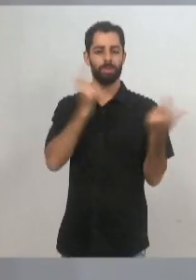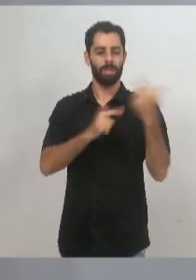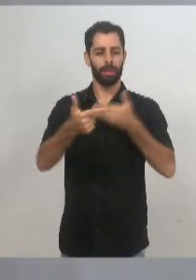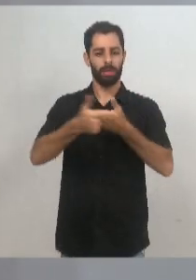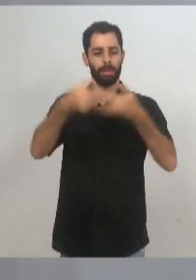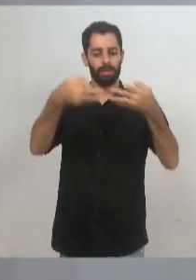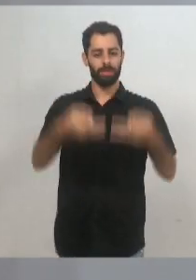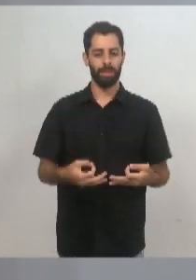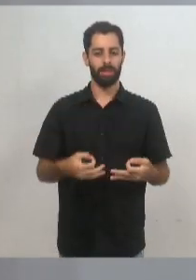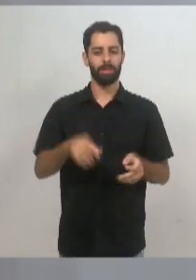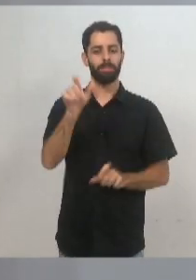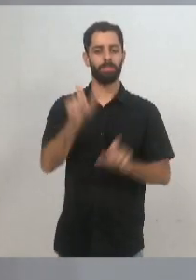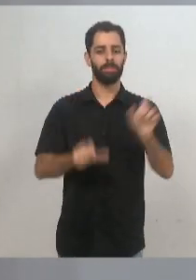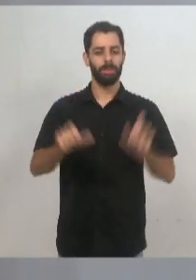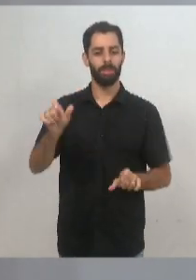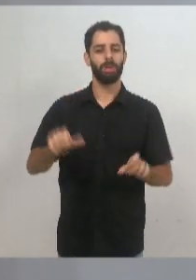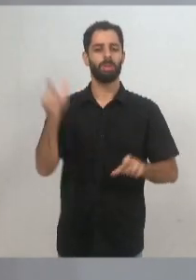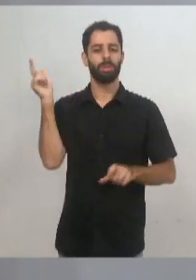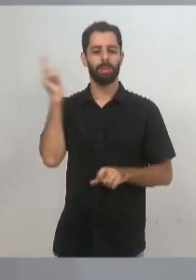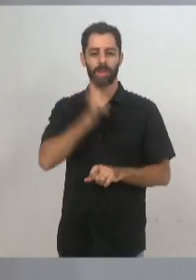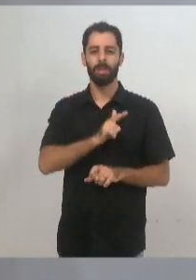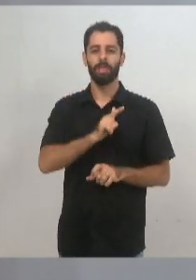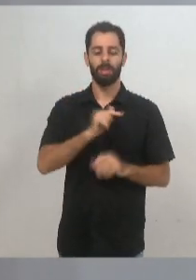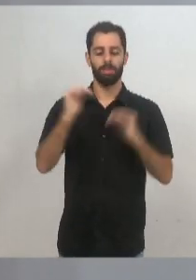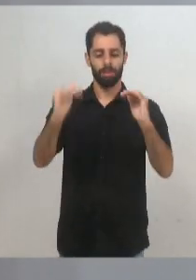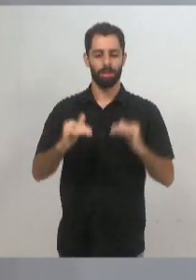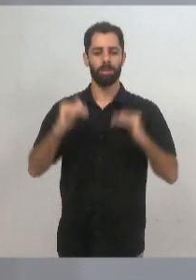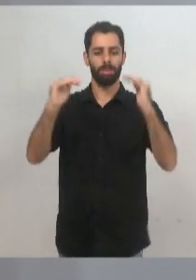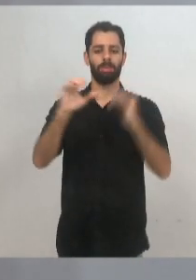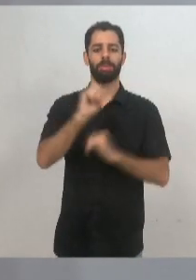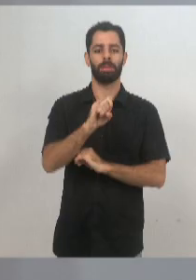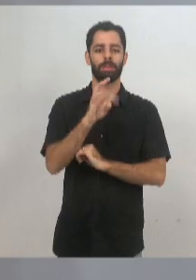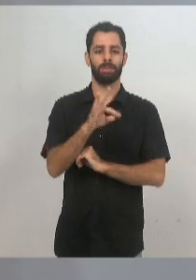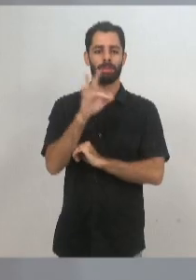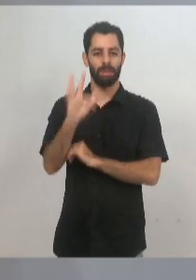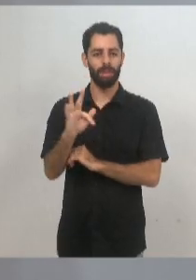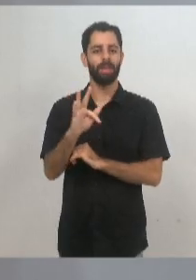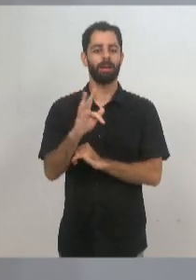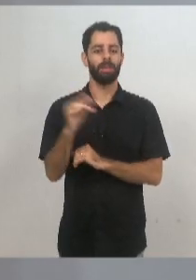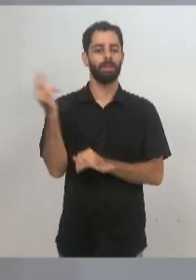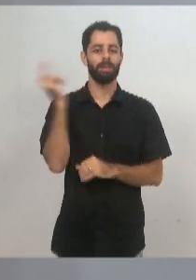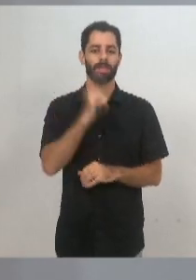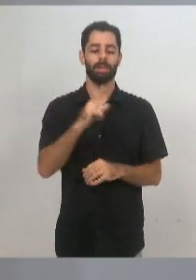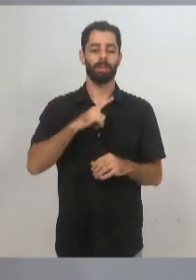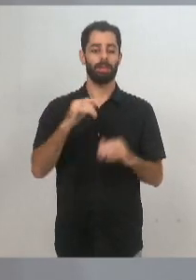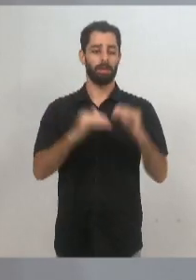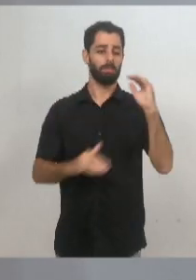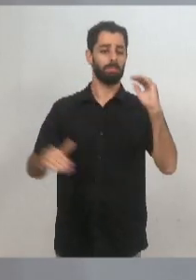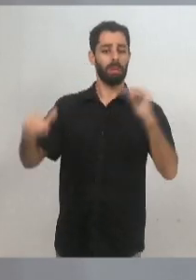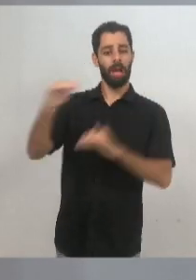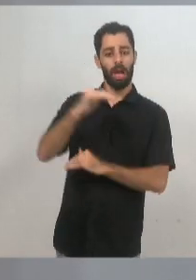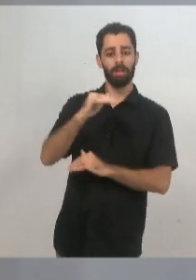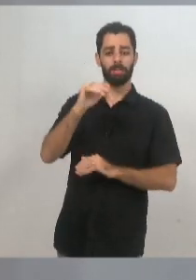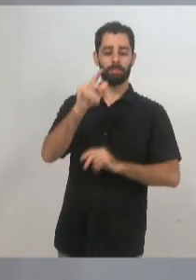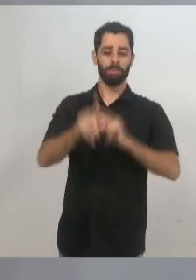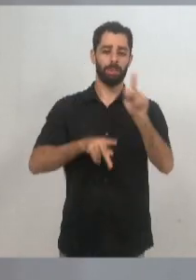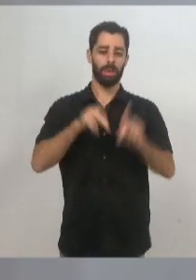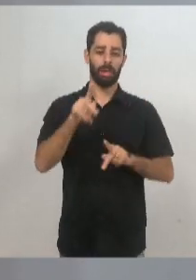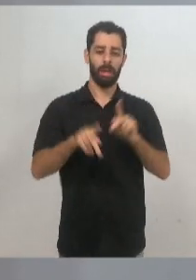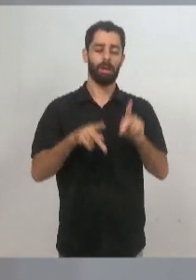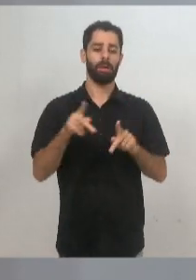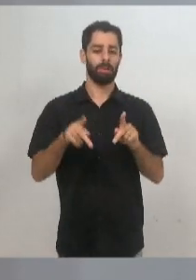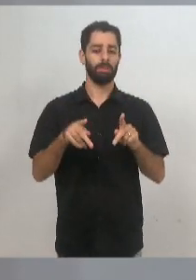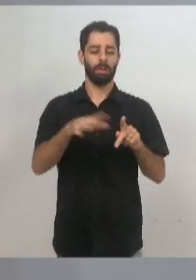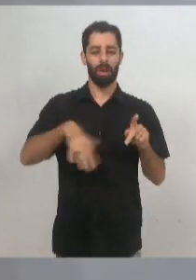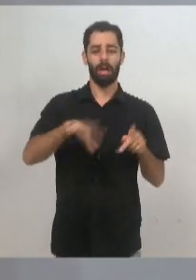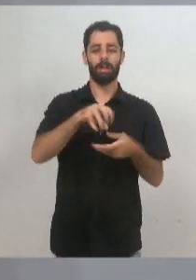pessoas então que chegaram de fato ao Supremo Tribunal por possuírem um destaque na comunidade jurista,